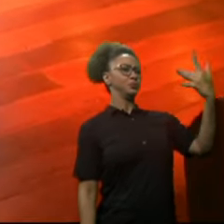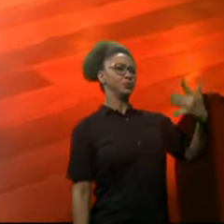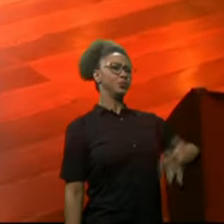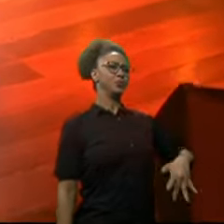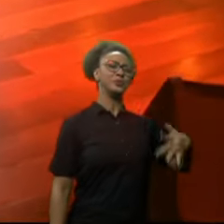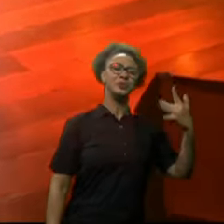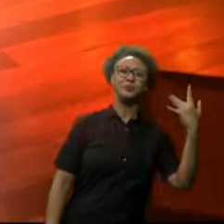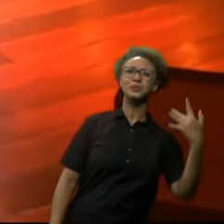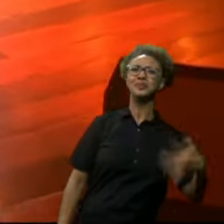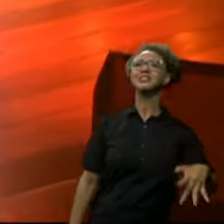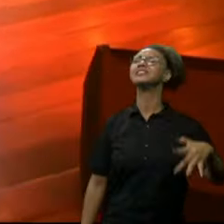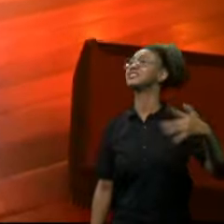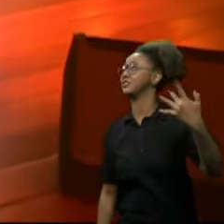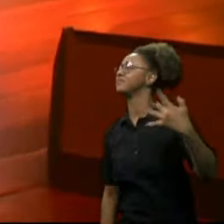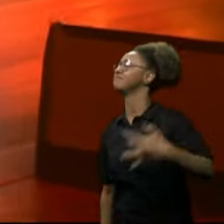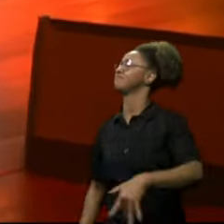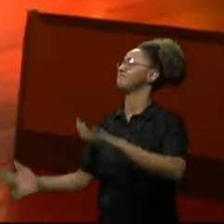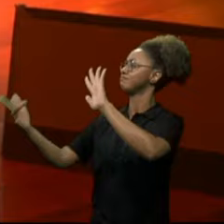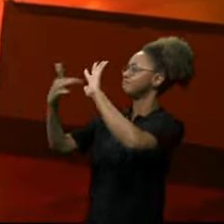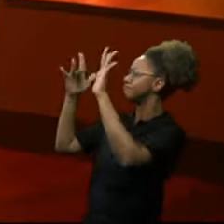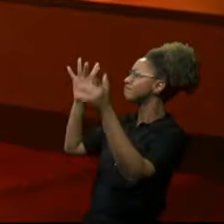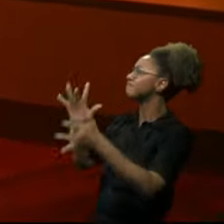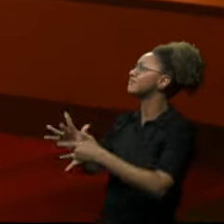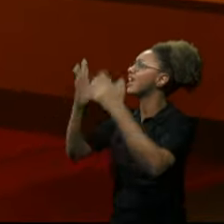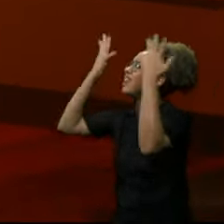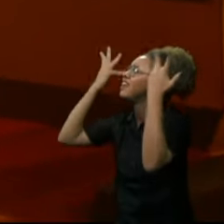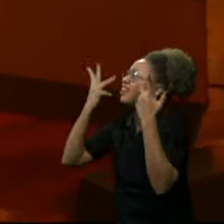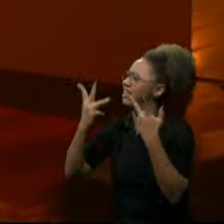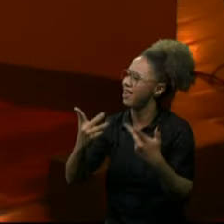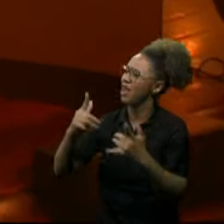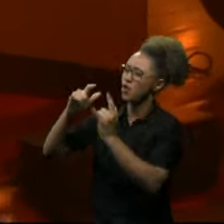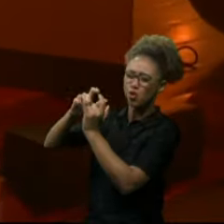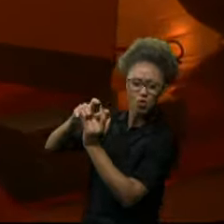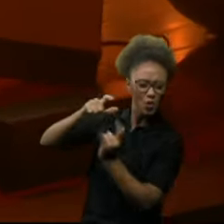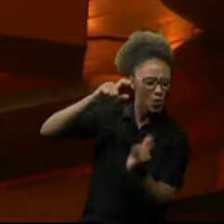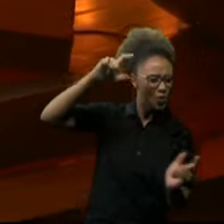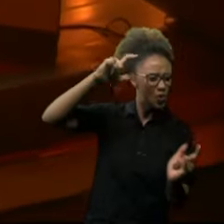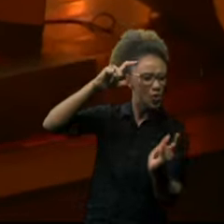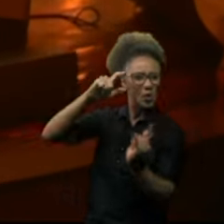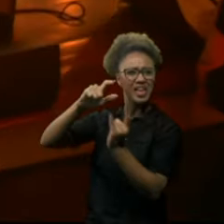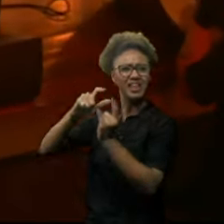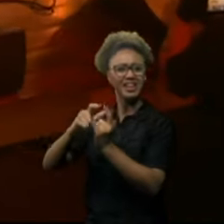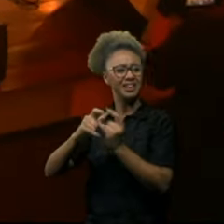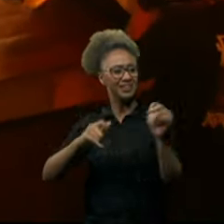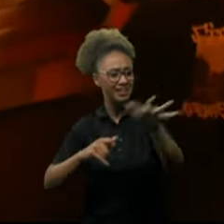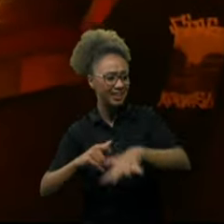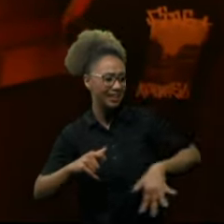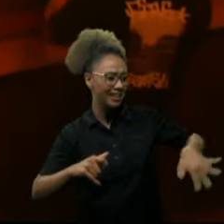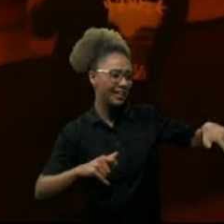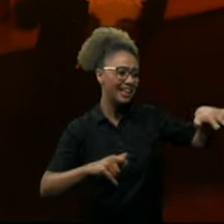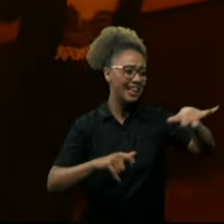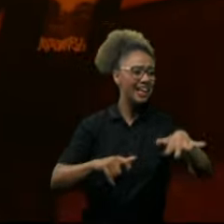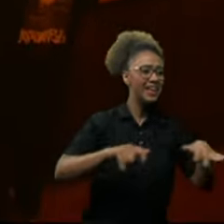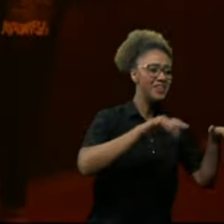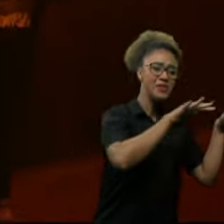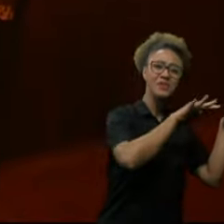Jesus que os olhos que quase pensa